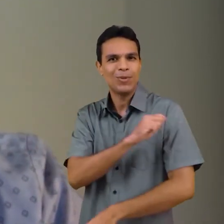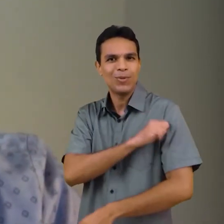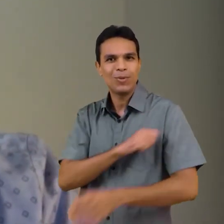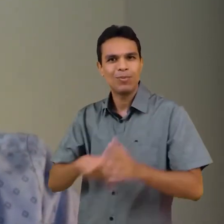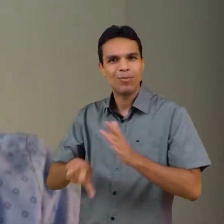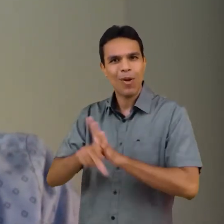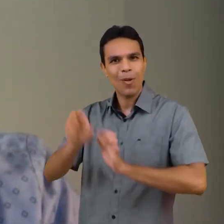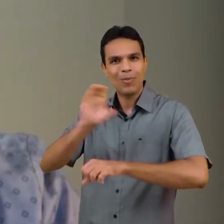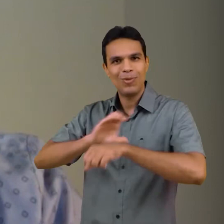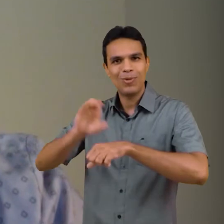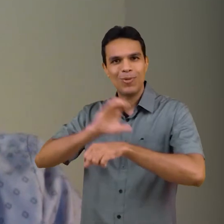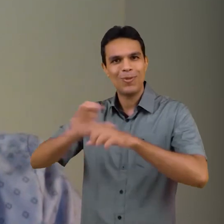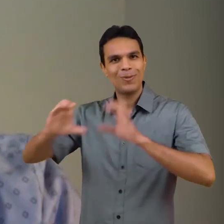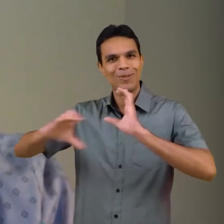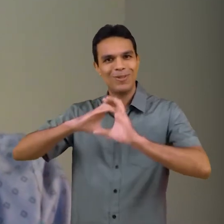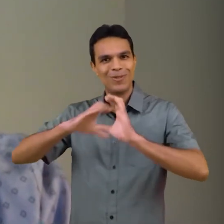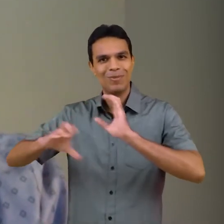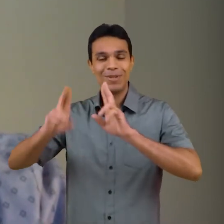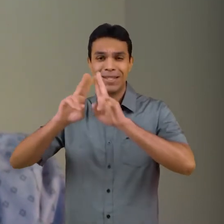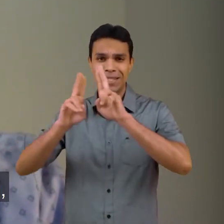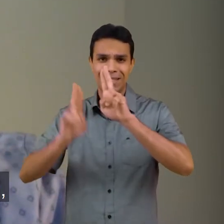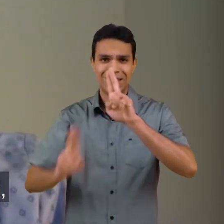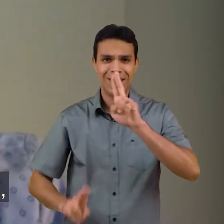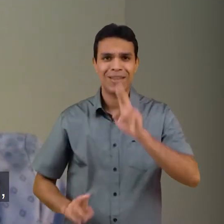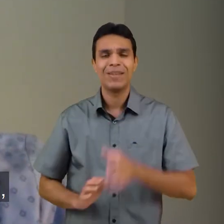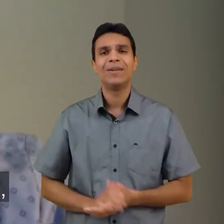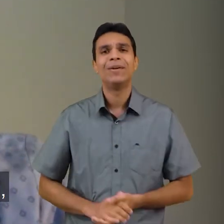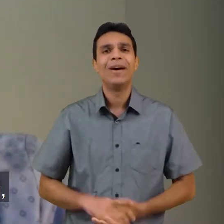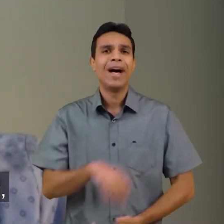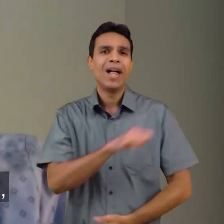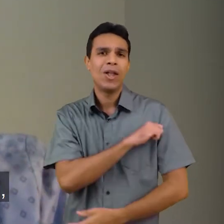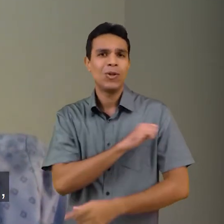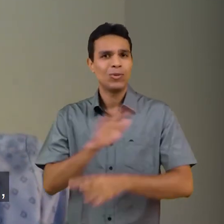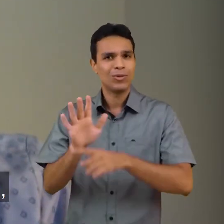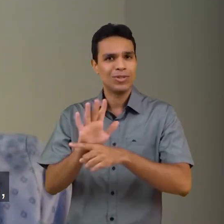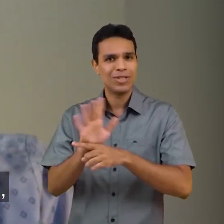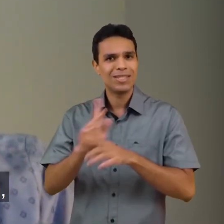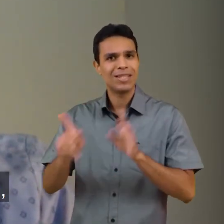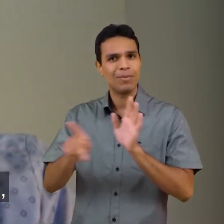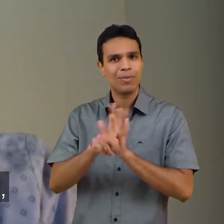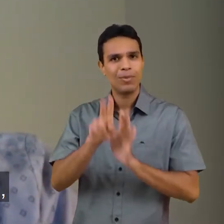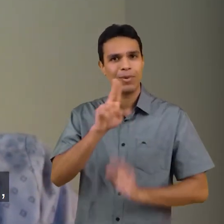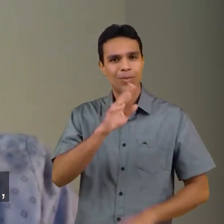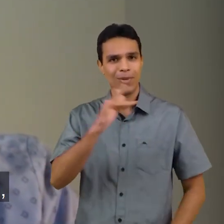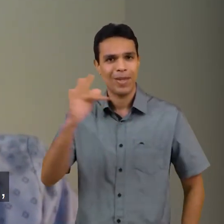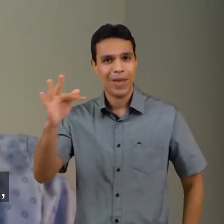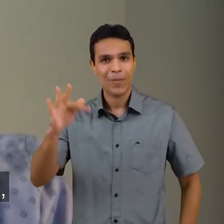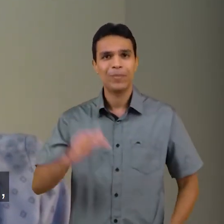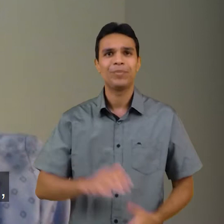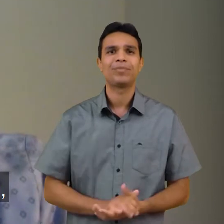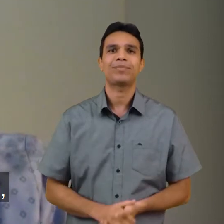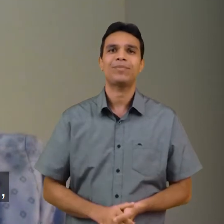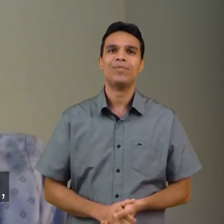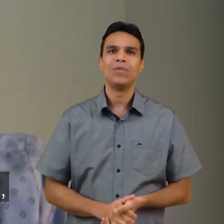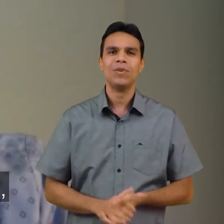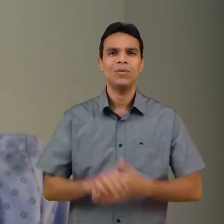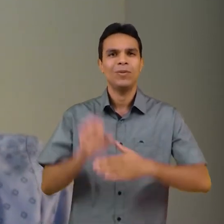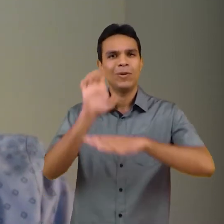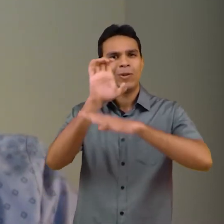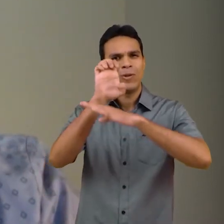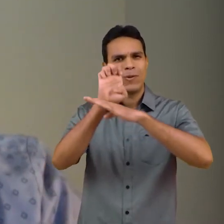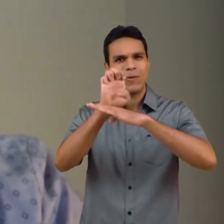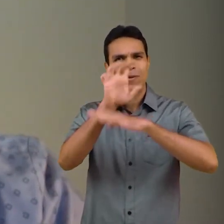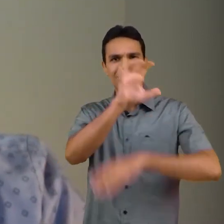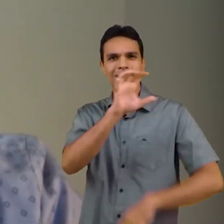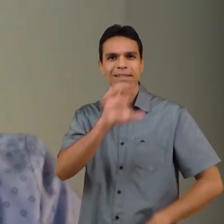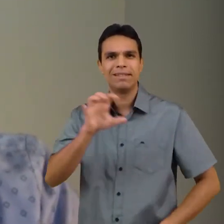curso de comunicação da UFRJ, alunos também do cinema da UF, alunos de diferentes estados também, tanto